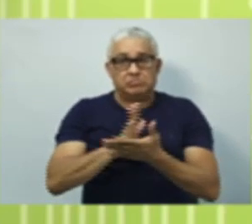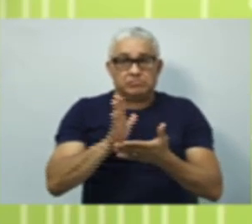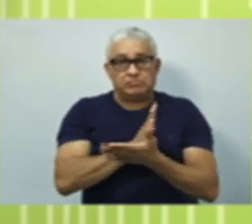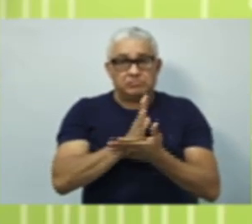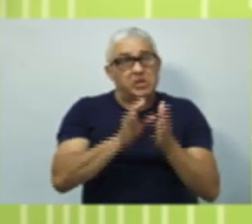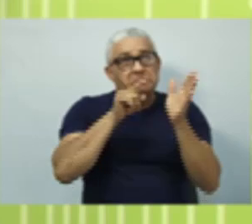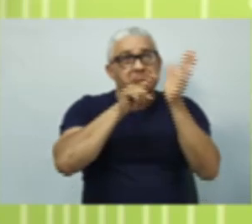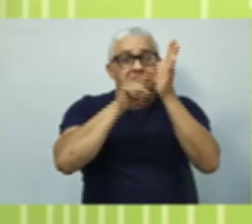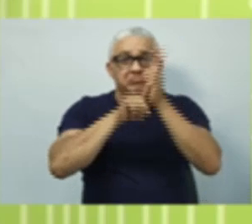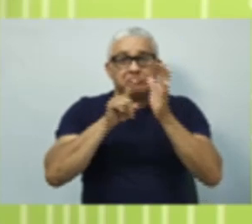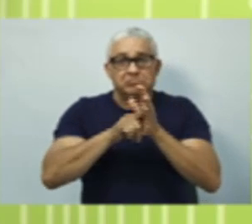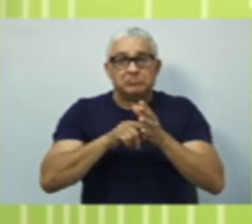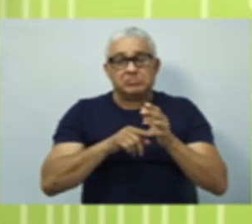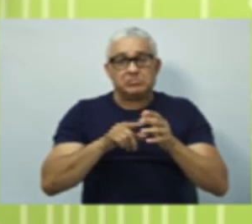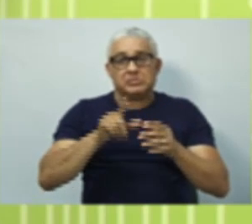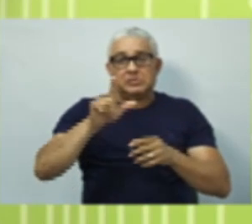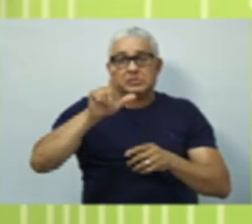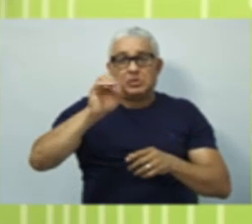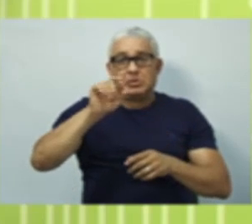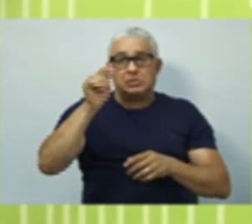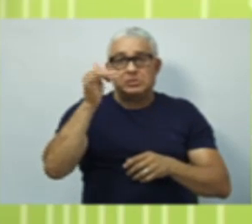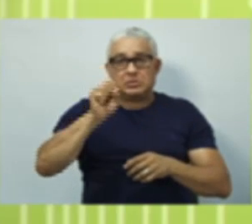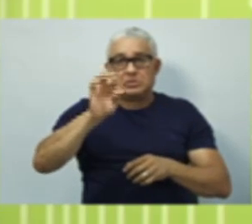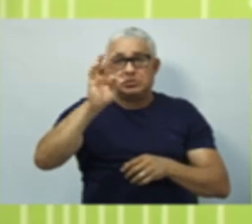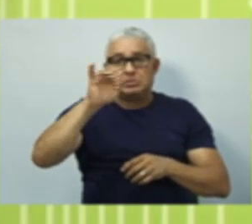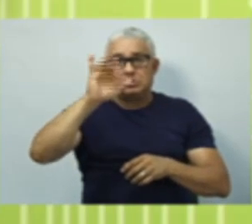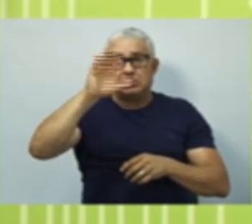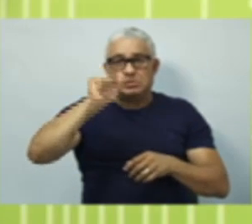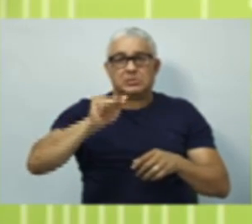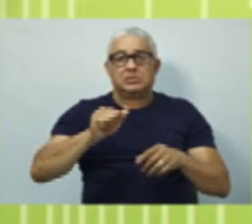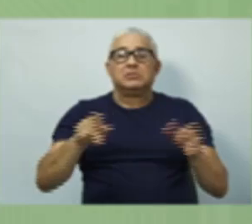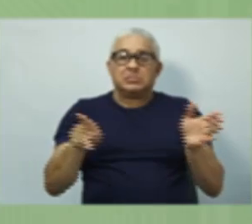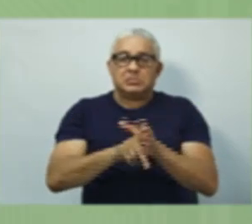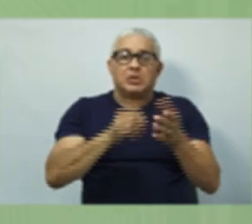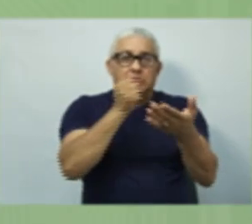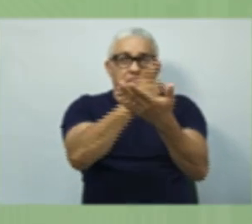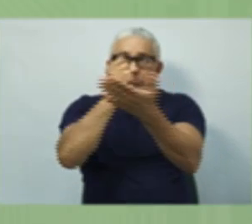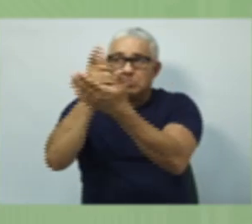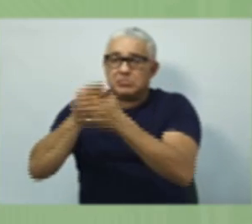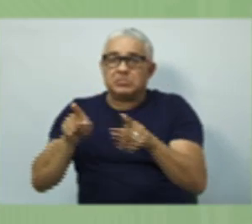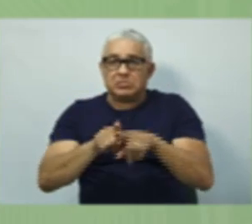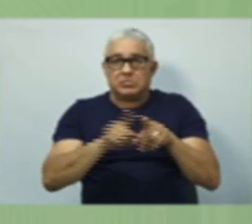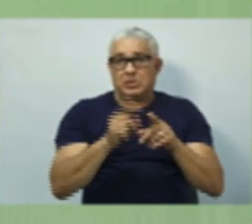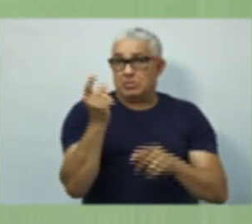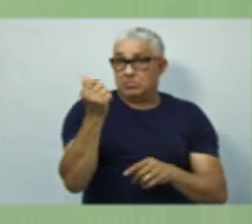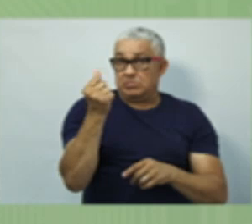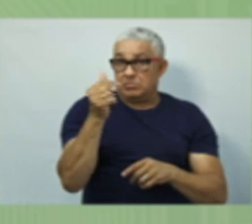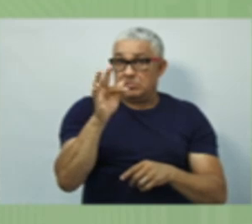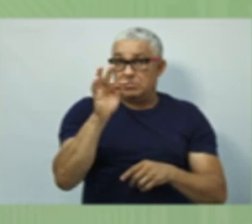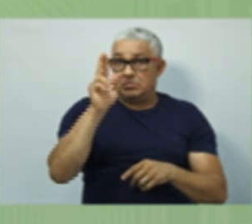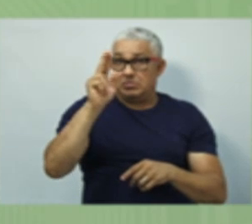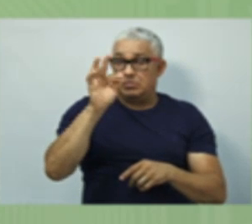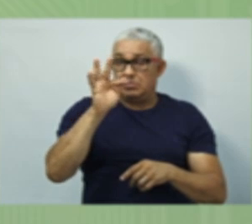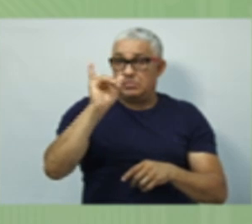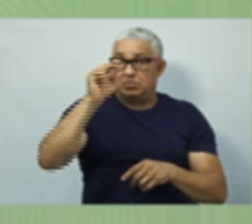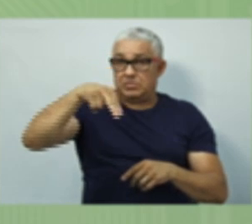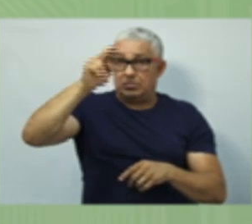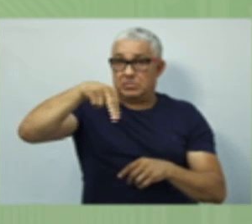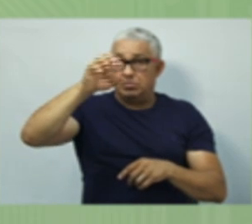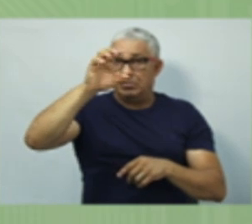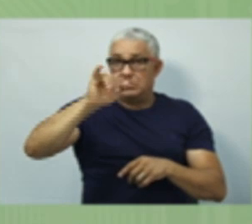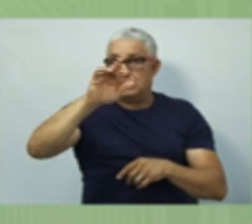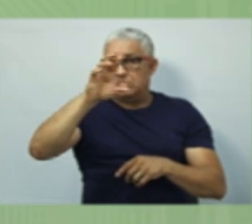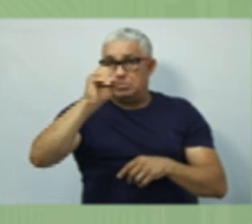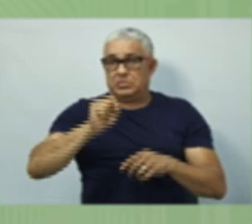exemplo, a logística de materiais, compras, todas essas questões. Recursos financeiros. Os recursos financeiros são todos aqueles